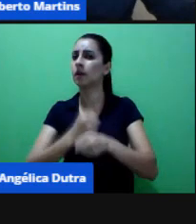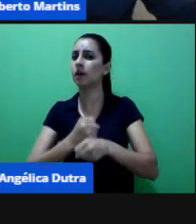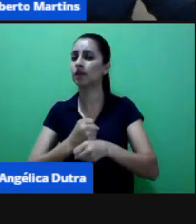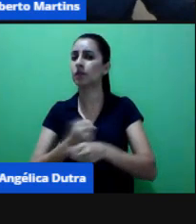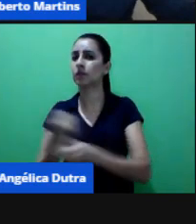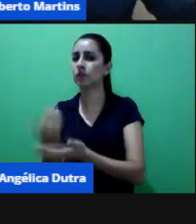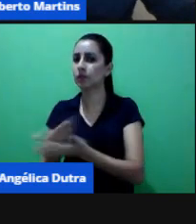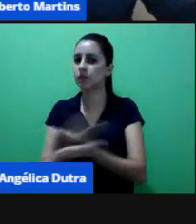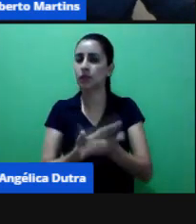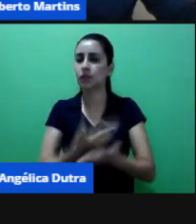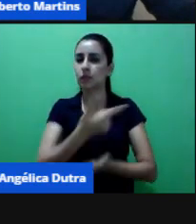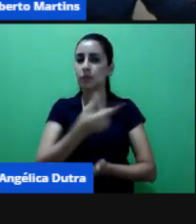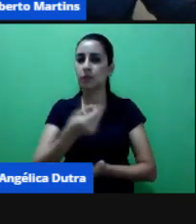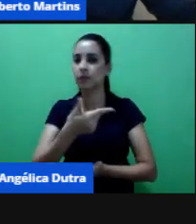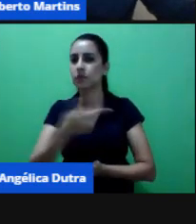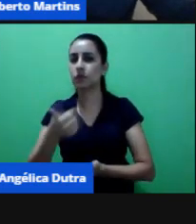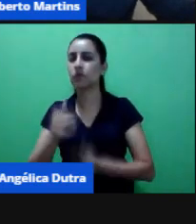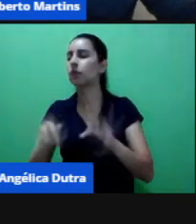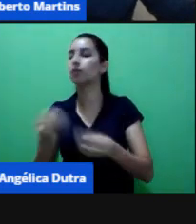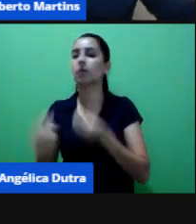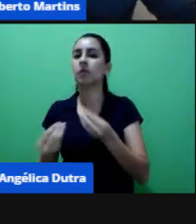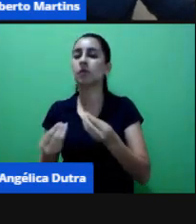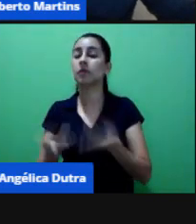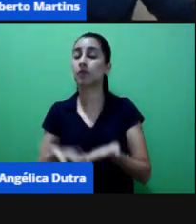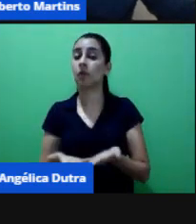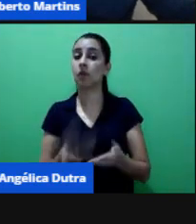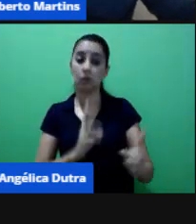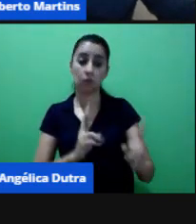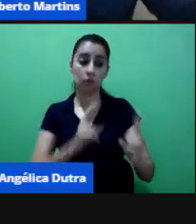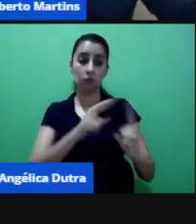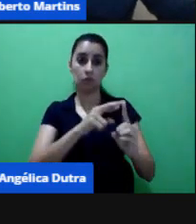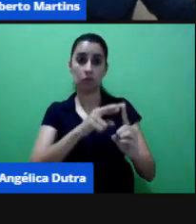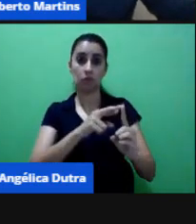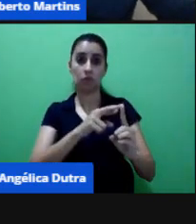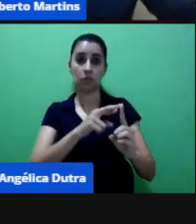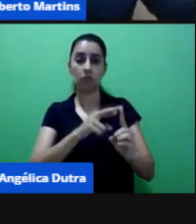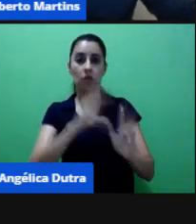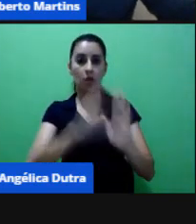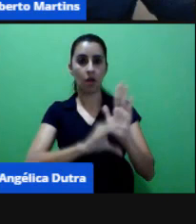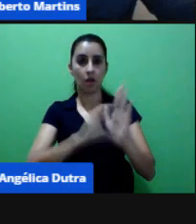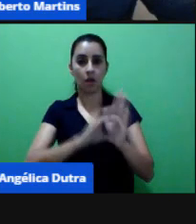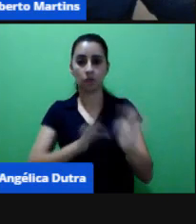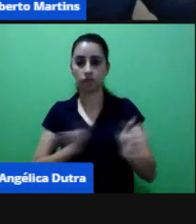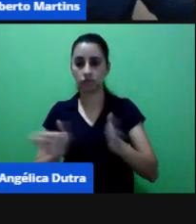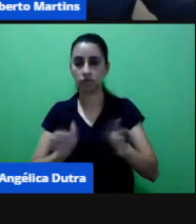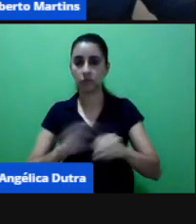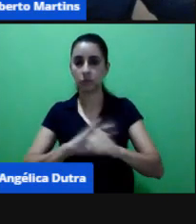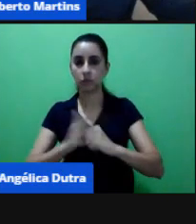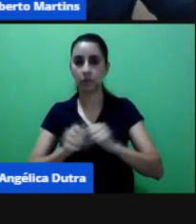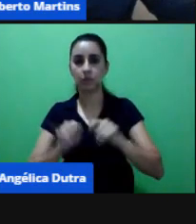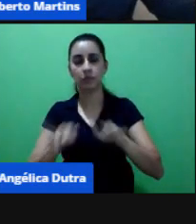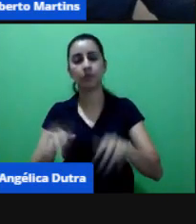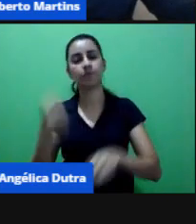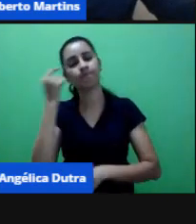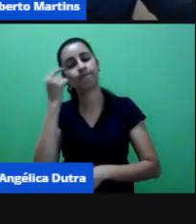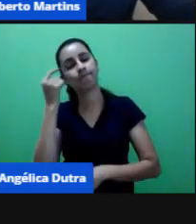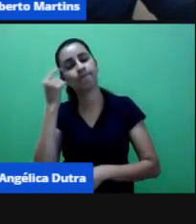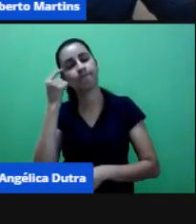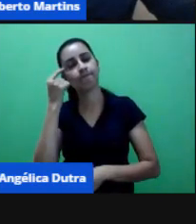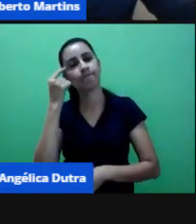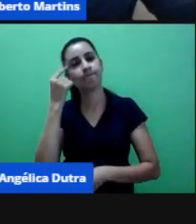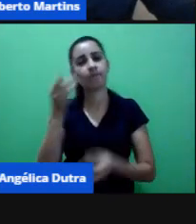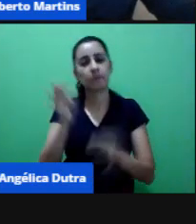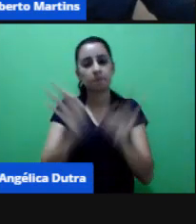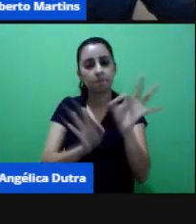de um currículo circunstancial, nós pensamos em traçar algumas expectativas de aprendizagem